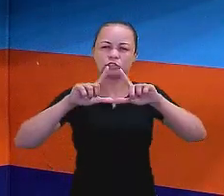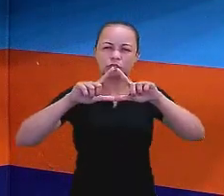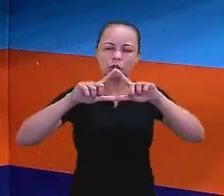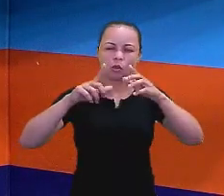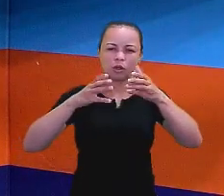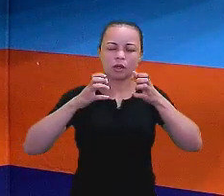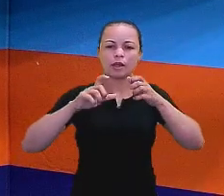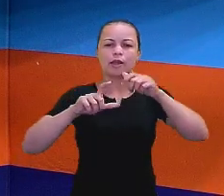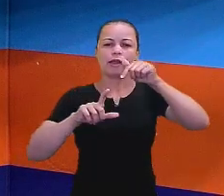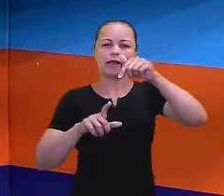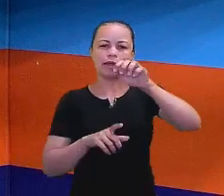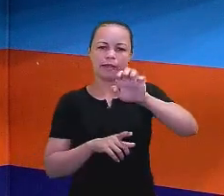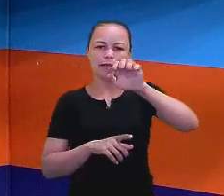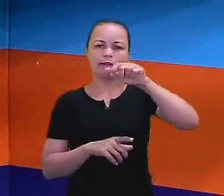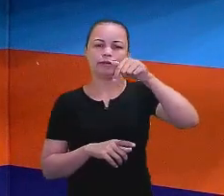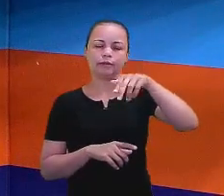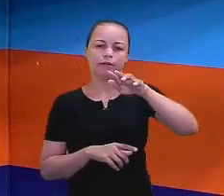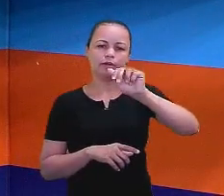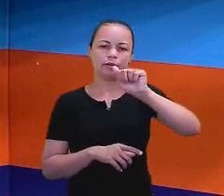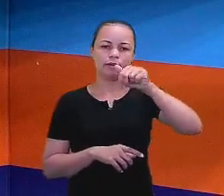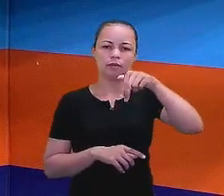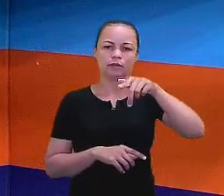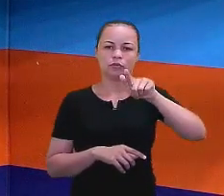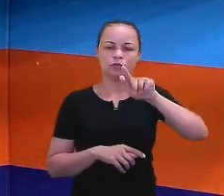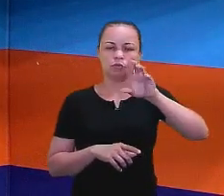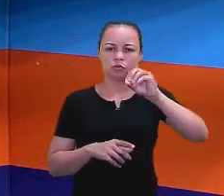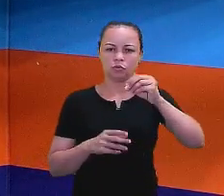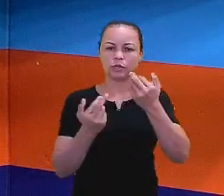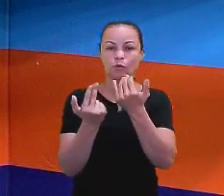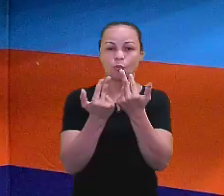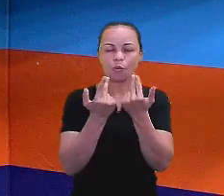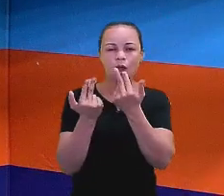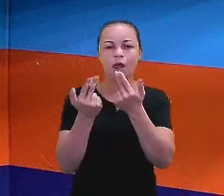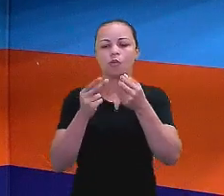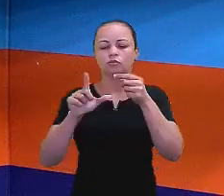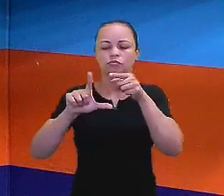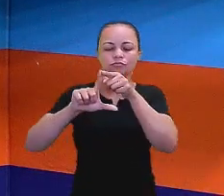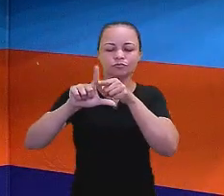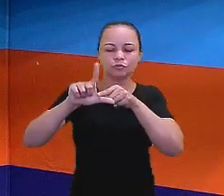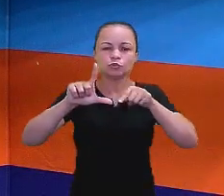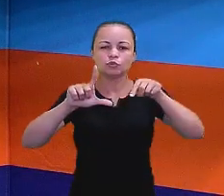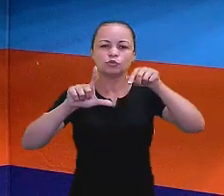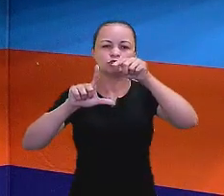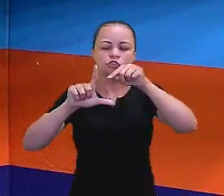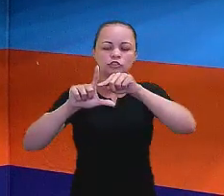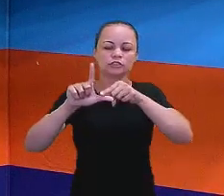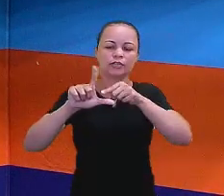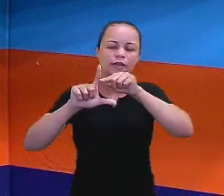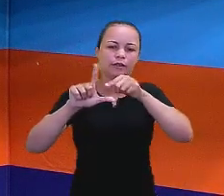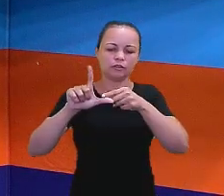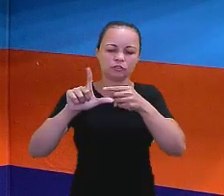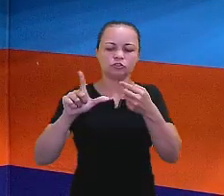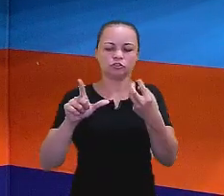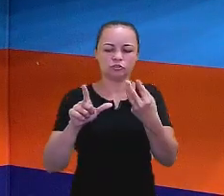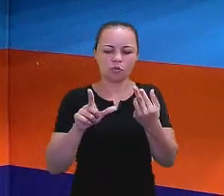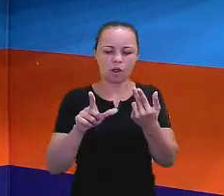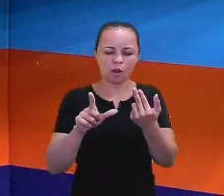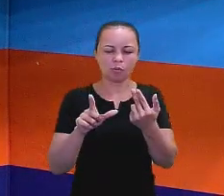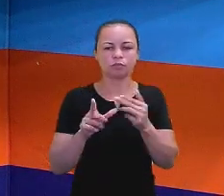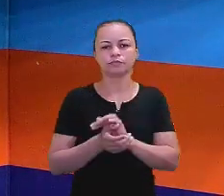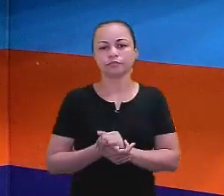um equiângulo, tá? Porque ele possui a mesma medida nos três ângulos, os três ângulos têm a mesma medida, e